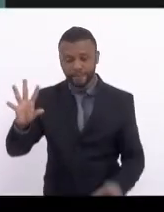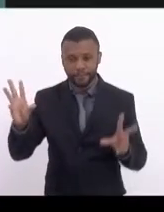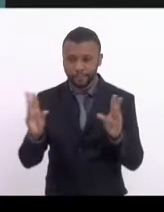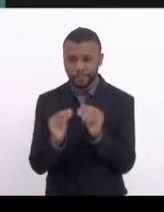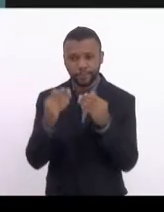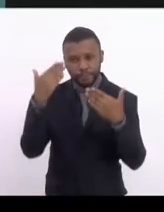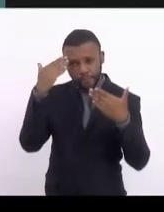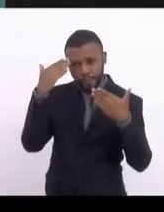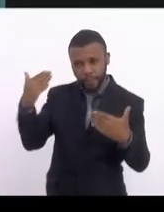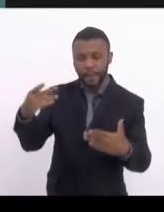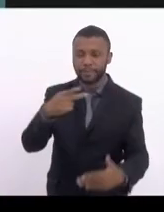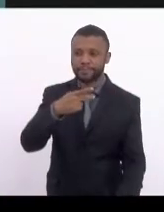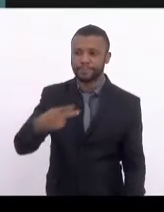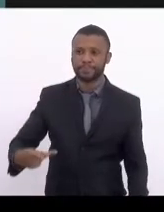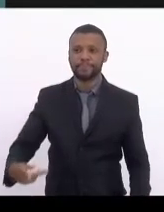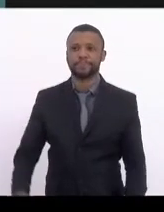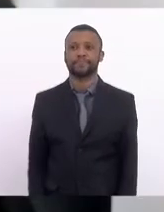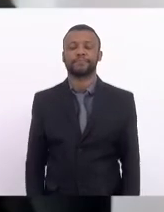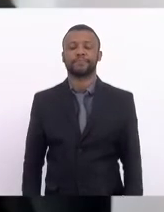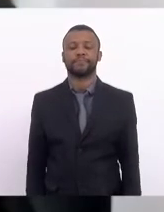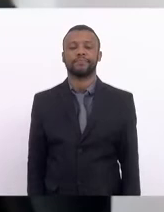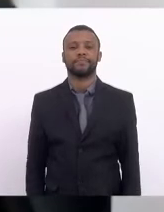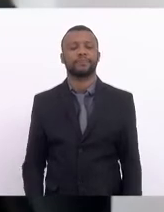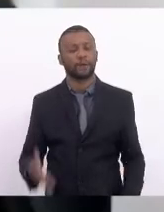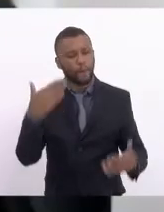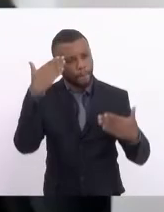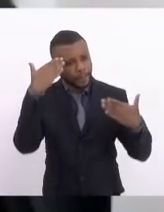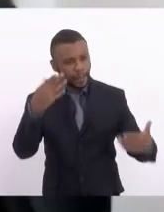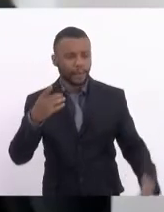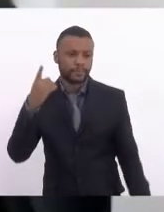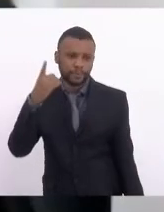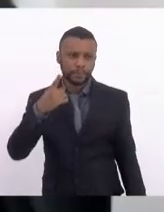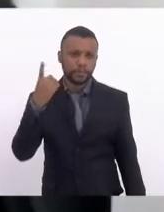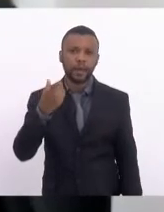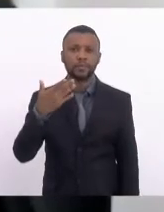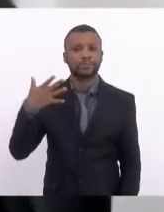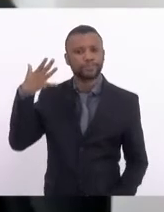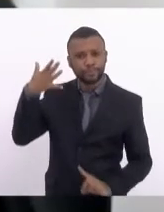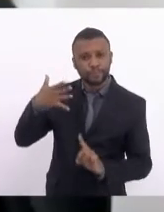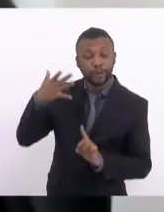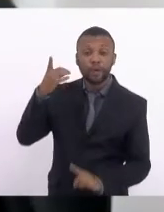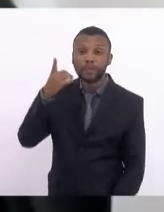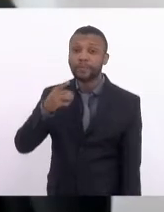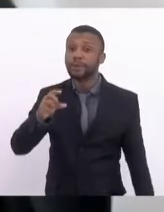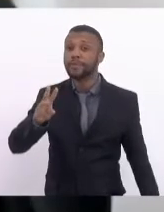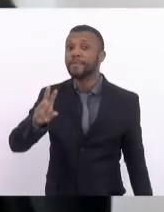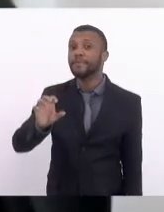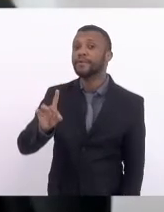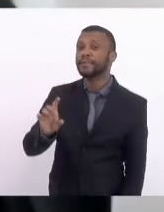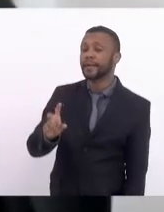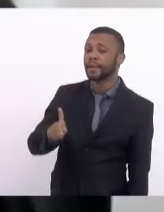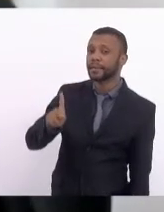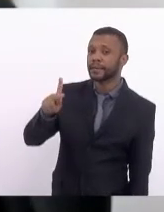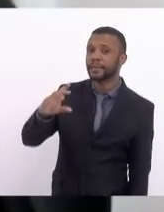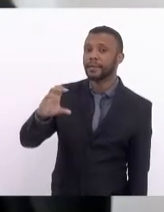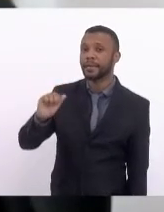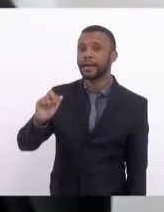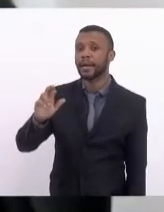presidente. Obrigada, deputado Luiz Paulo. O próximo orador inscrito é o nobre deputado Valdec Carneiro.